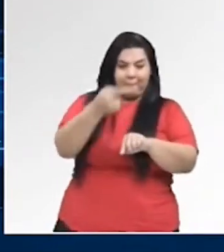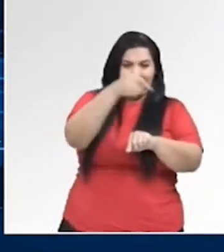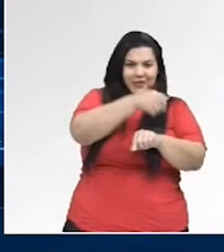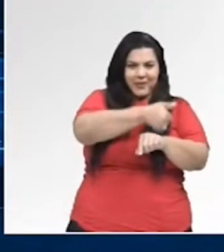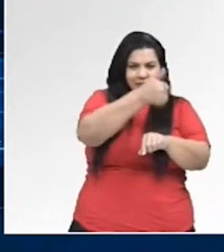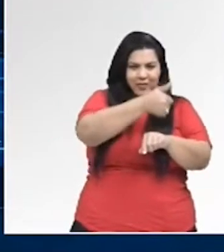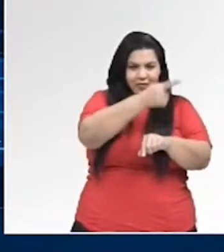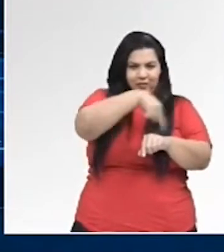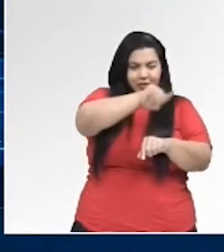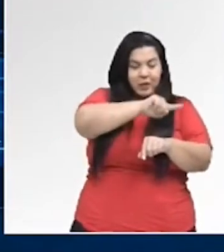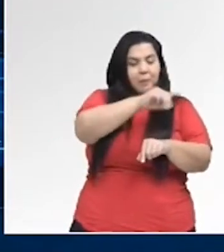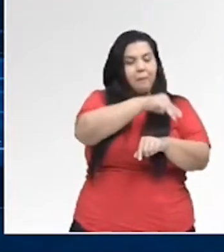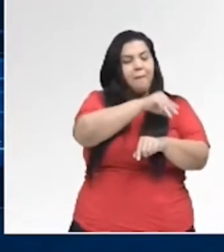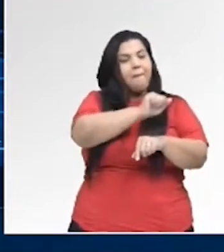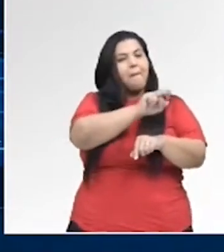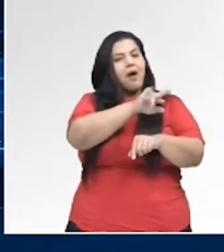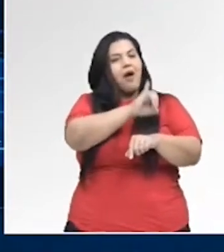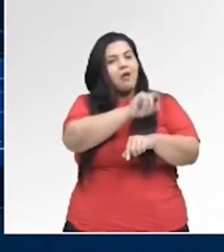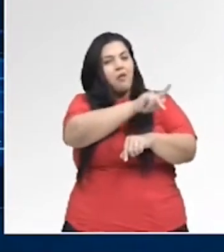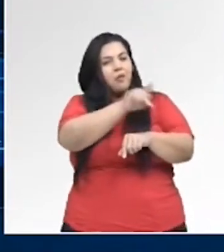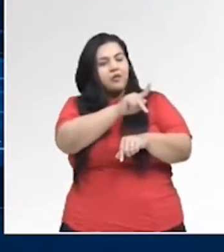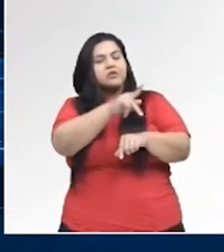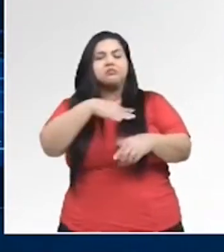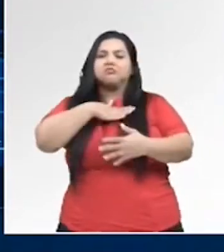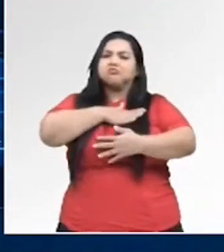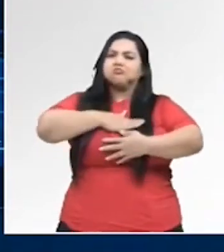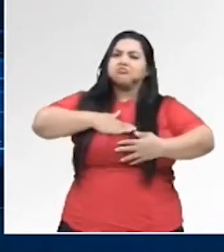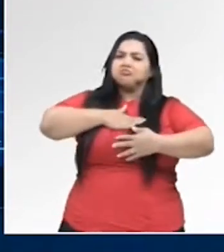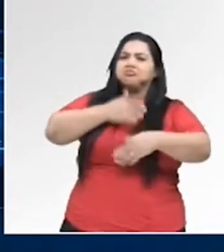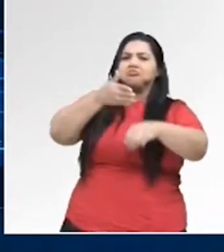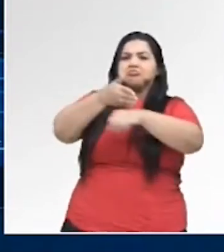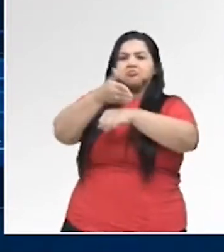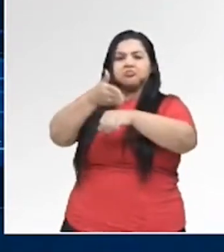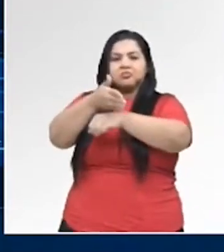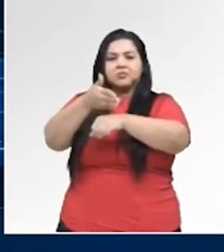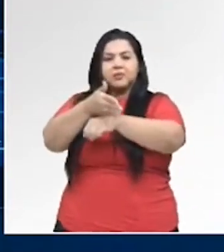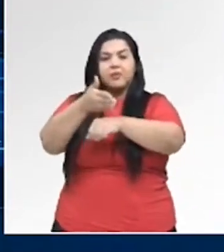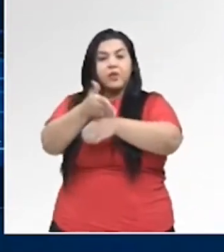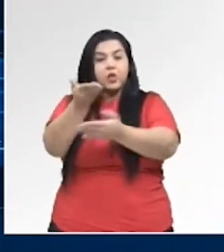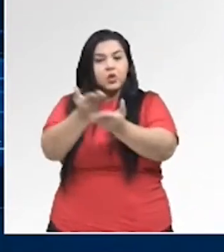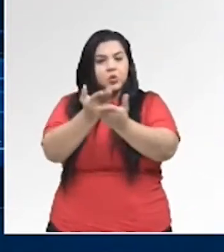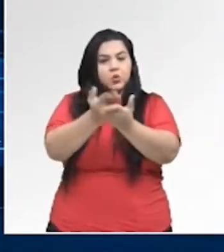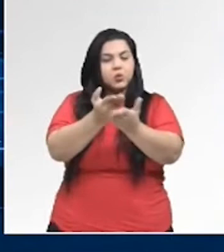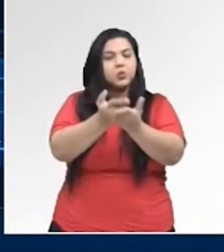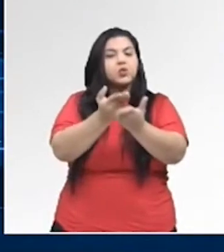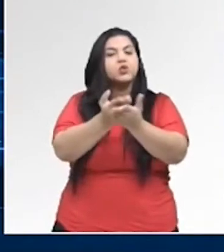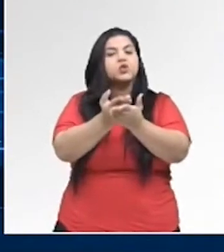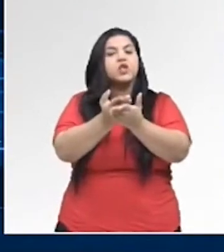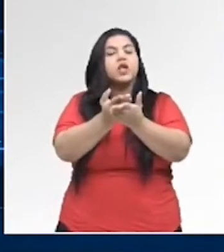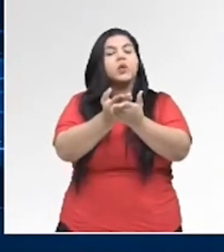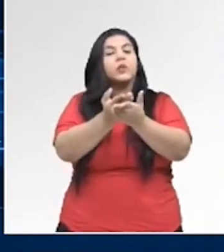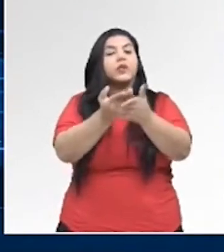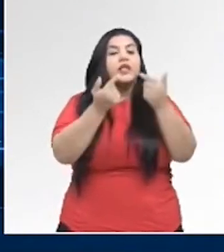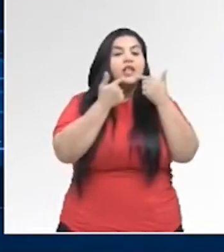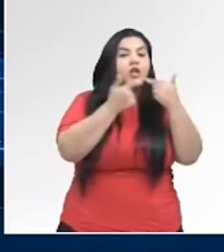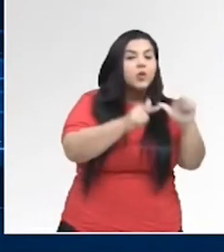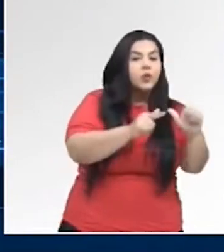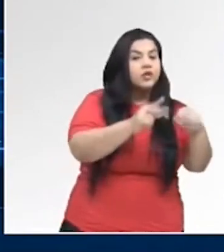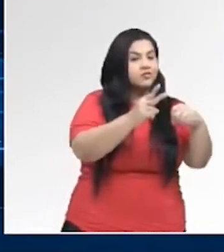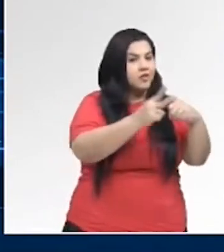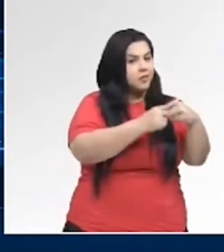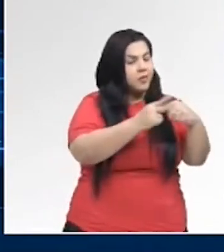professor Mário e gostamos muito aí da participação. Estudaram sobre linguagem verbal, linguagem